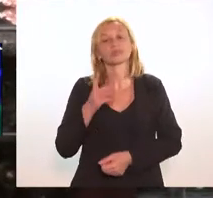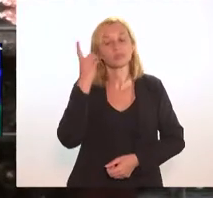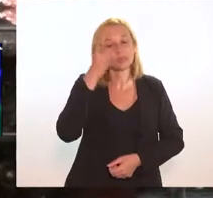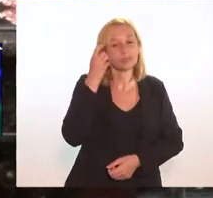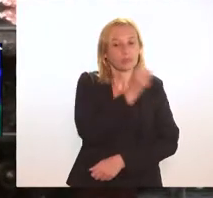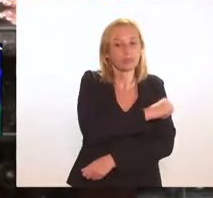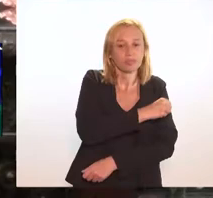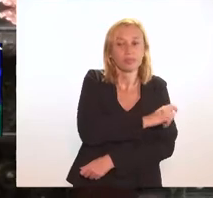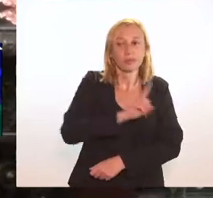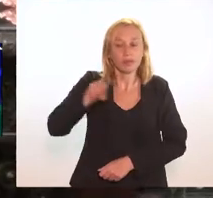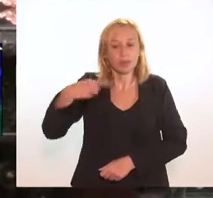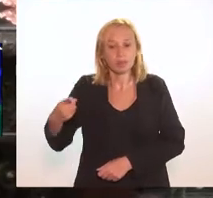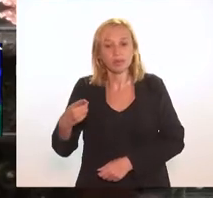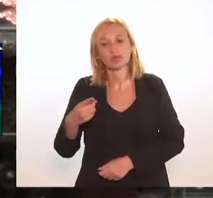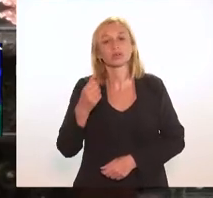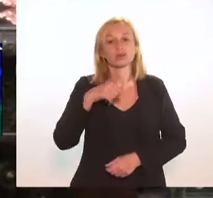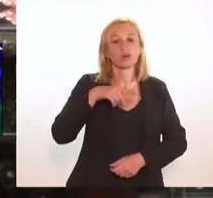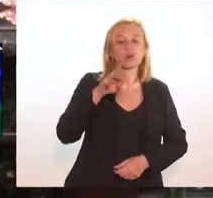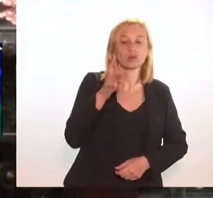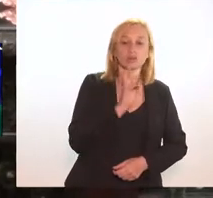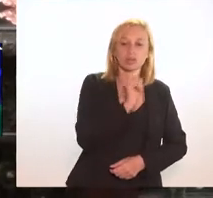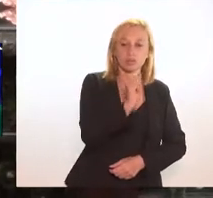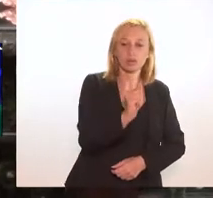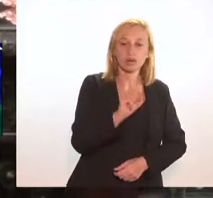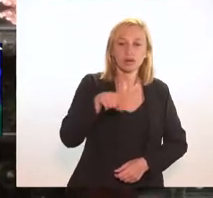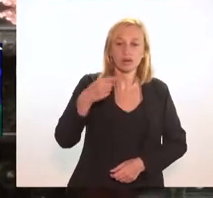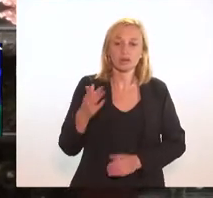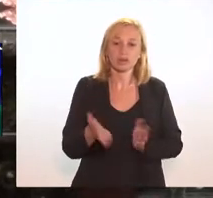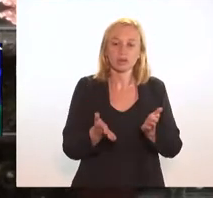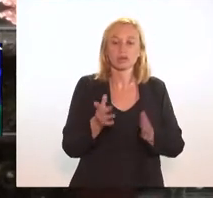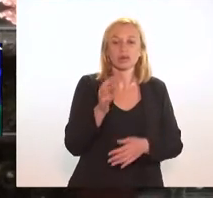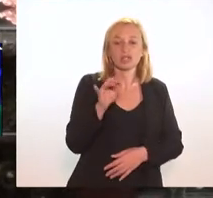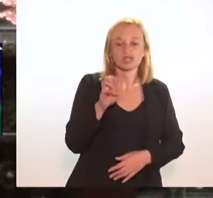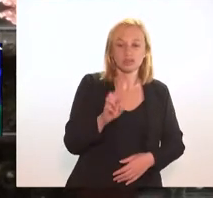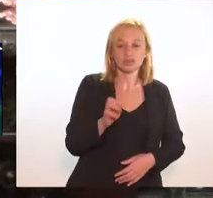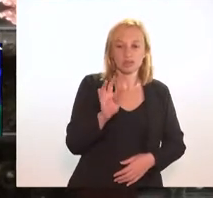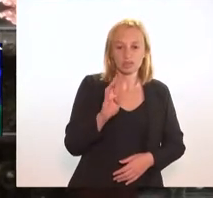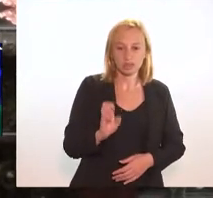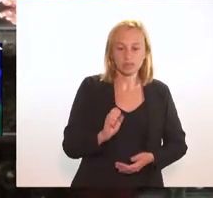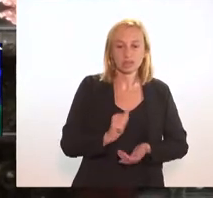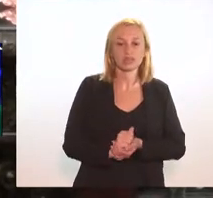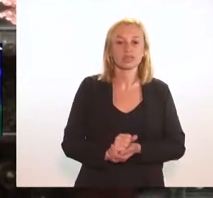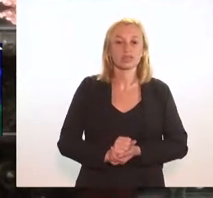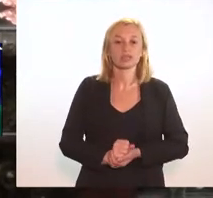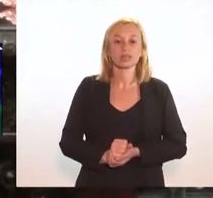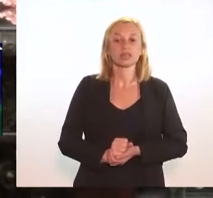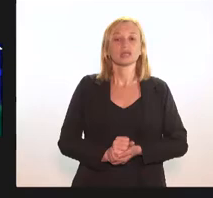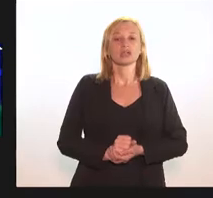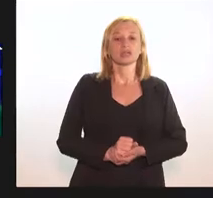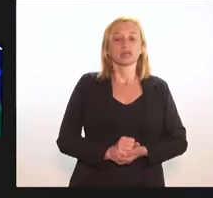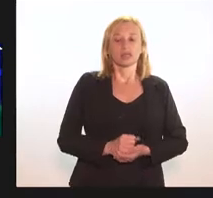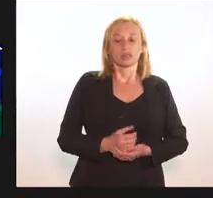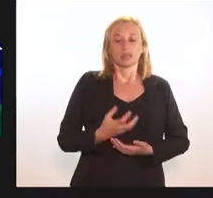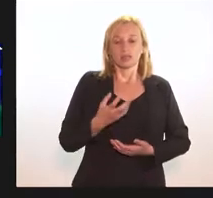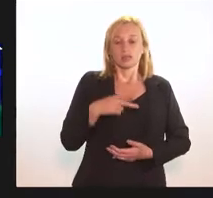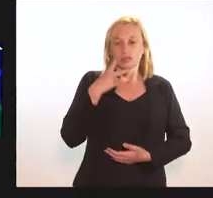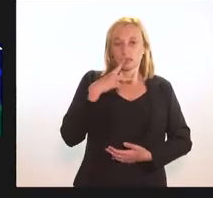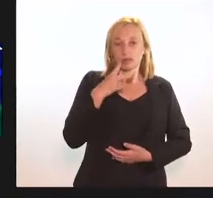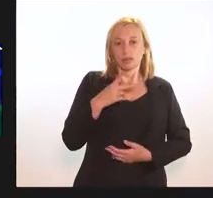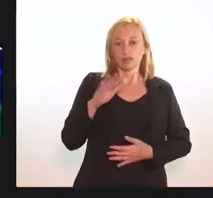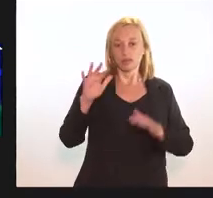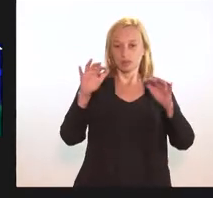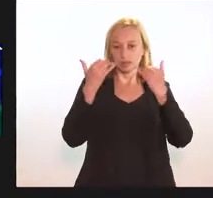seguida deputado Rodrigo Amorim e agora Alexandre Freitas. Presidente, eu queria trazer uma questão